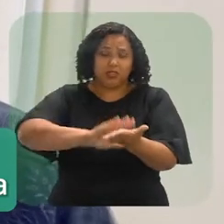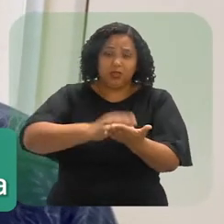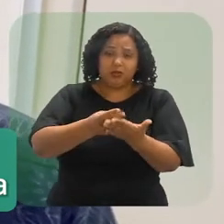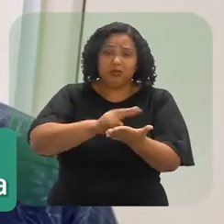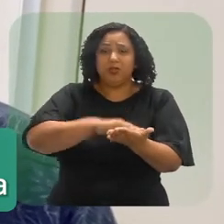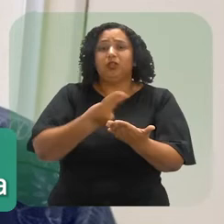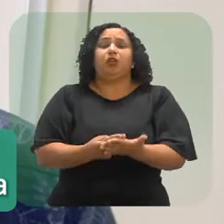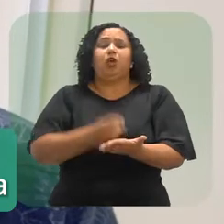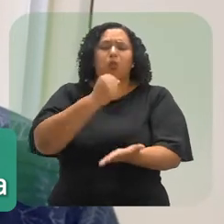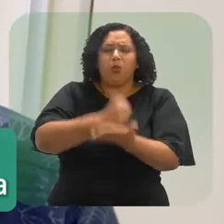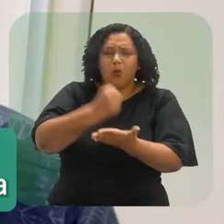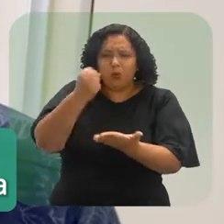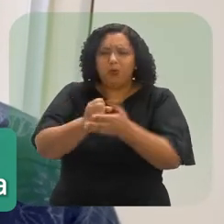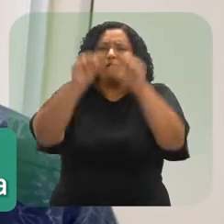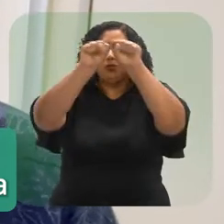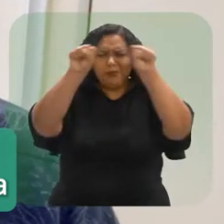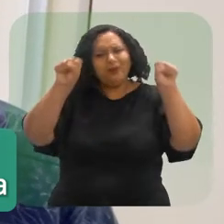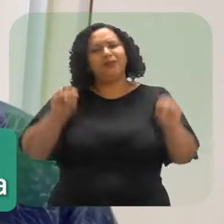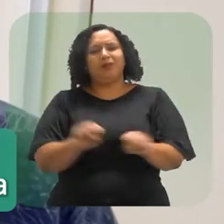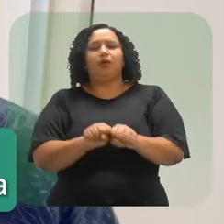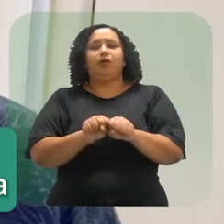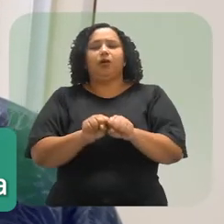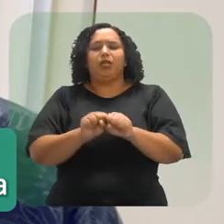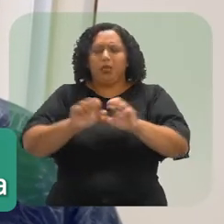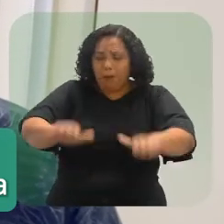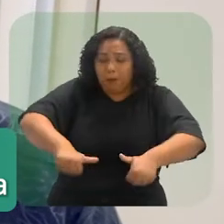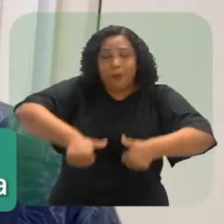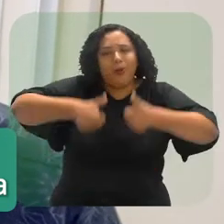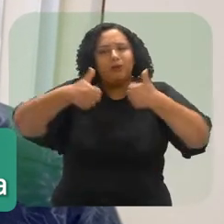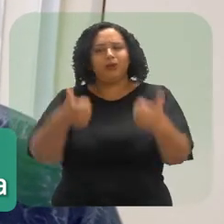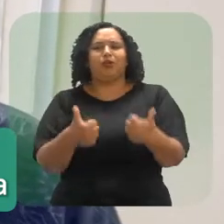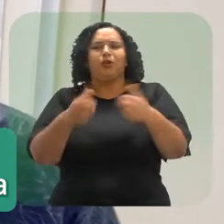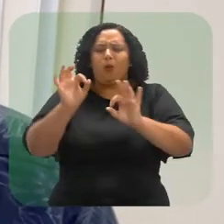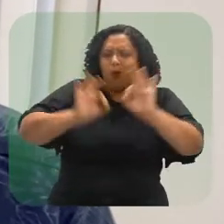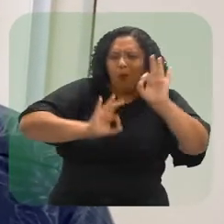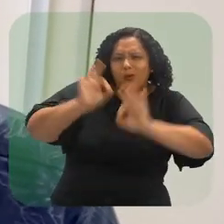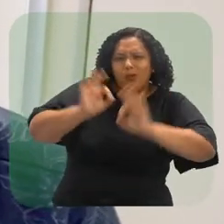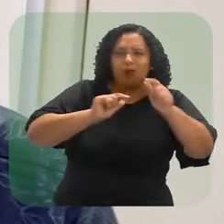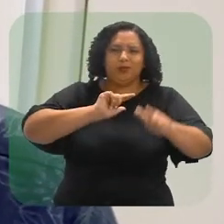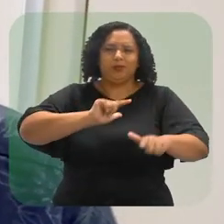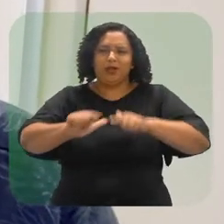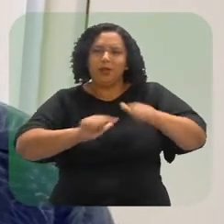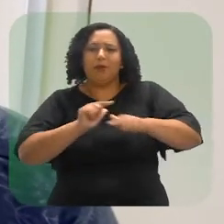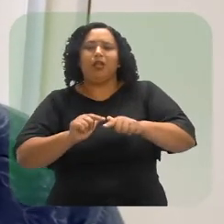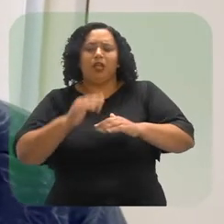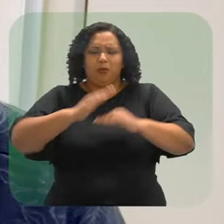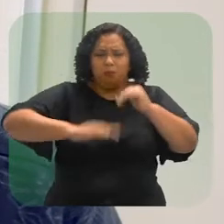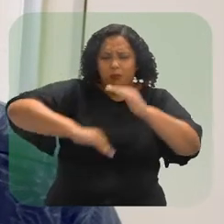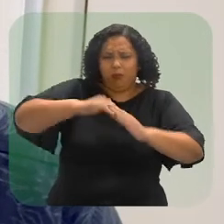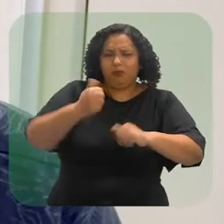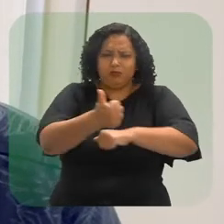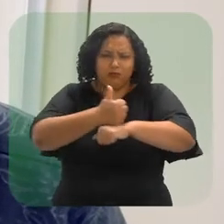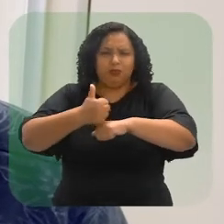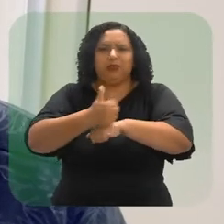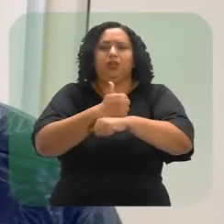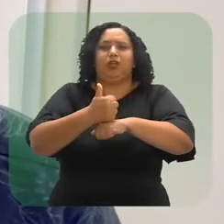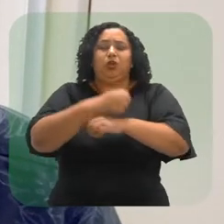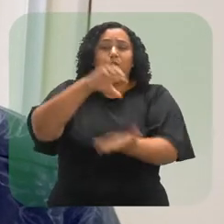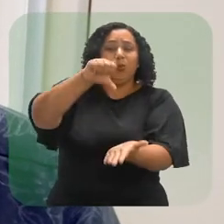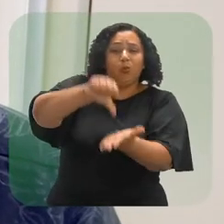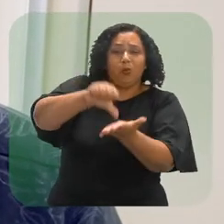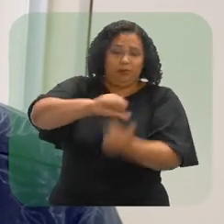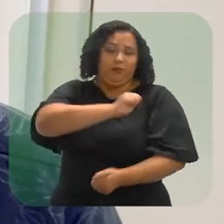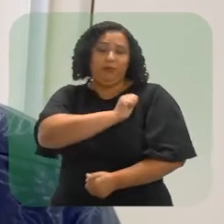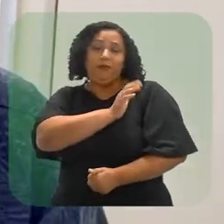de propor documentos sistêmicos que visem a melhora, né, e a organização do trabalho desses profissionais nos campi